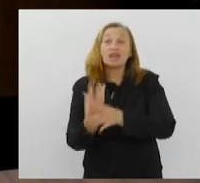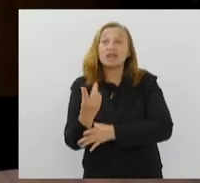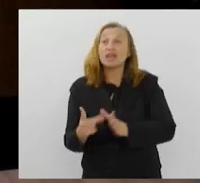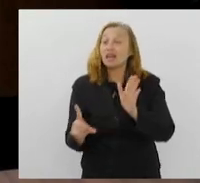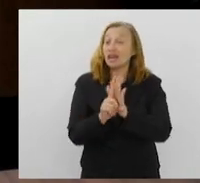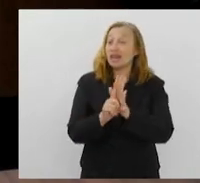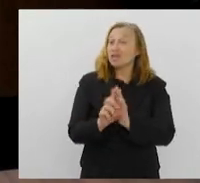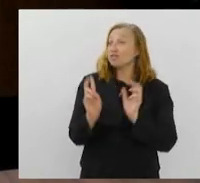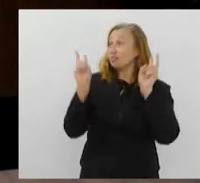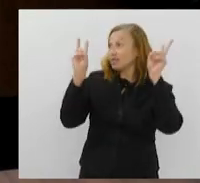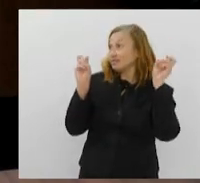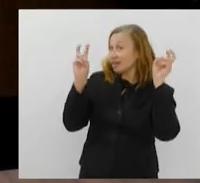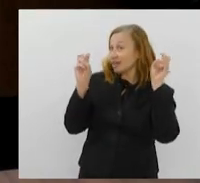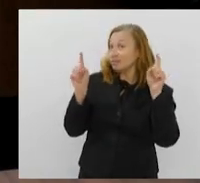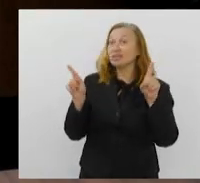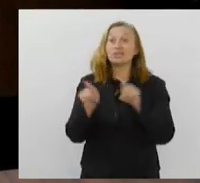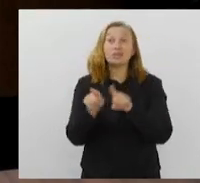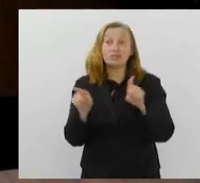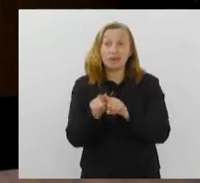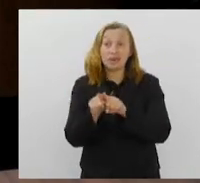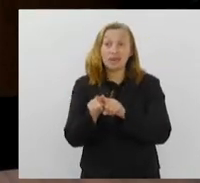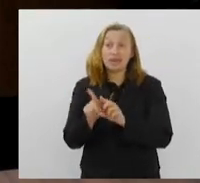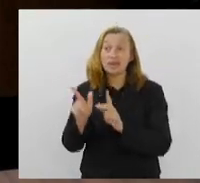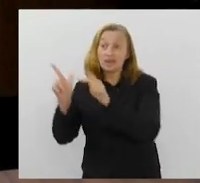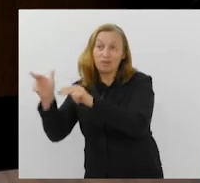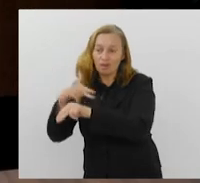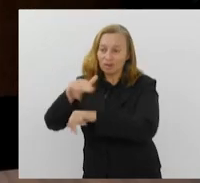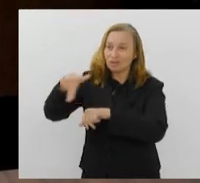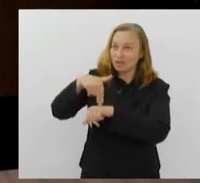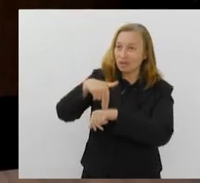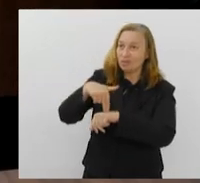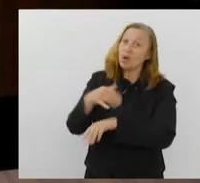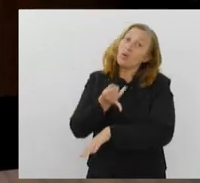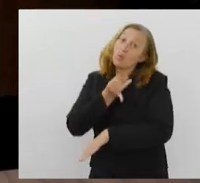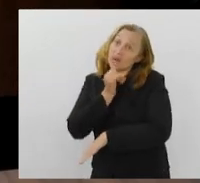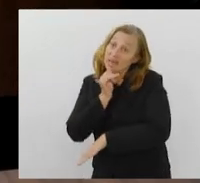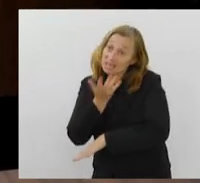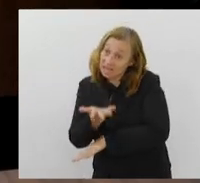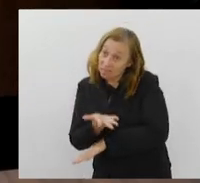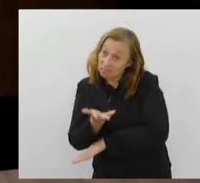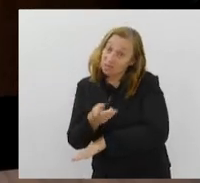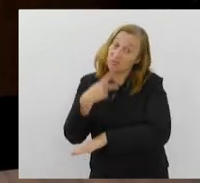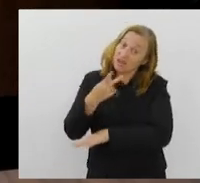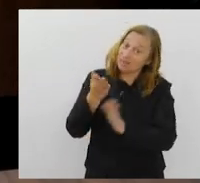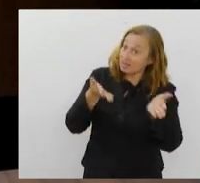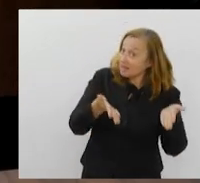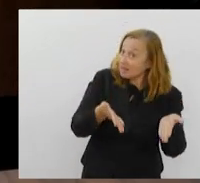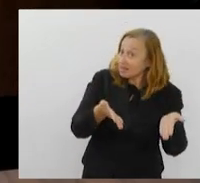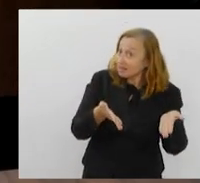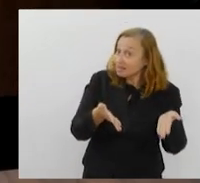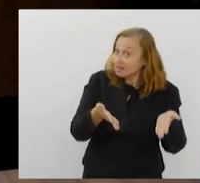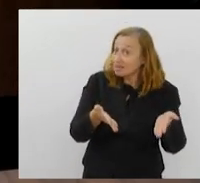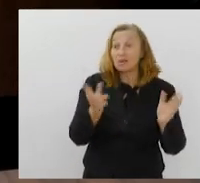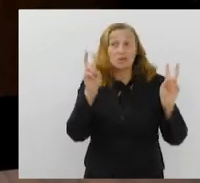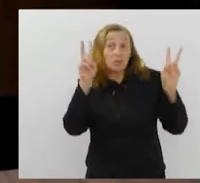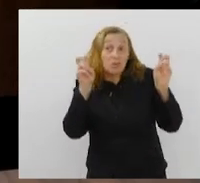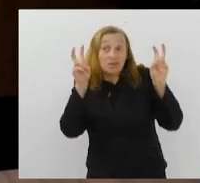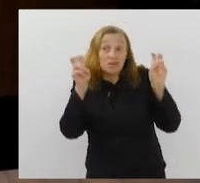temas que também legisla a União. Como, por exemplo, como foi citado aqui, a